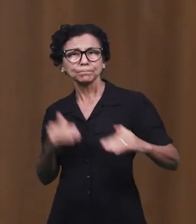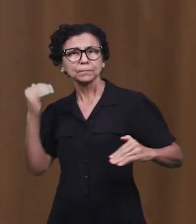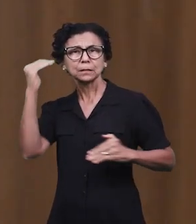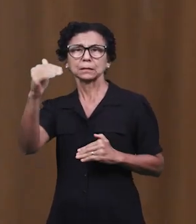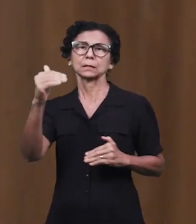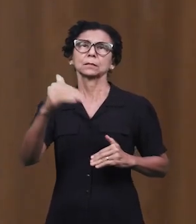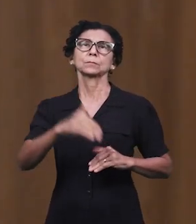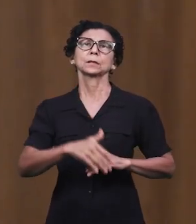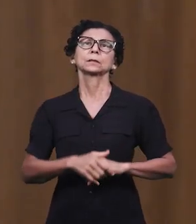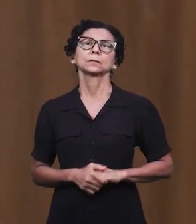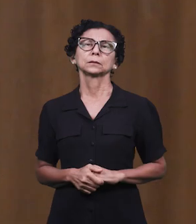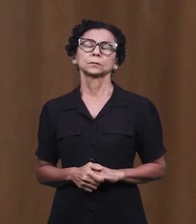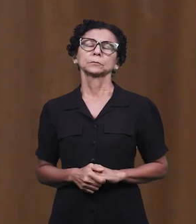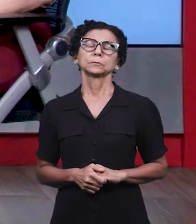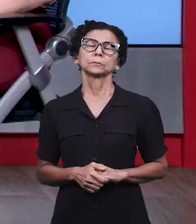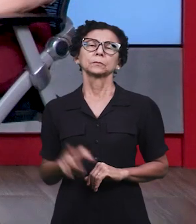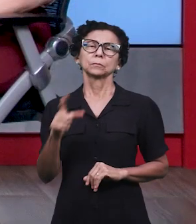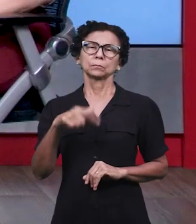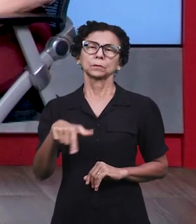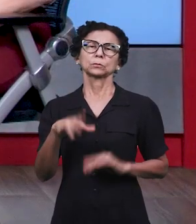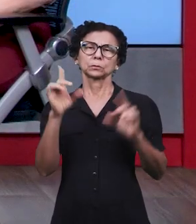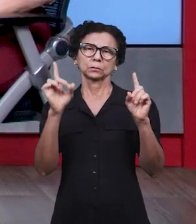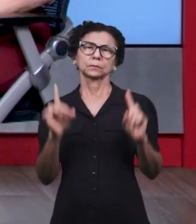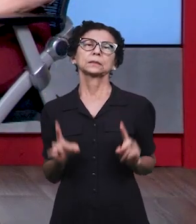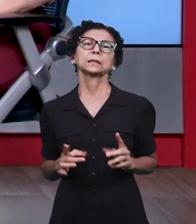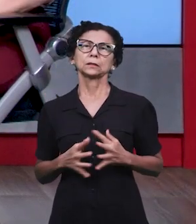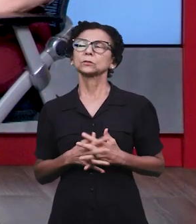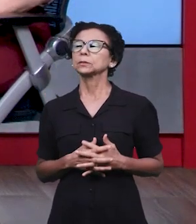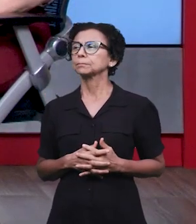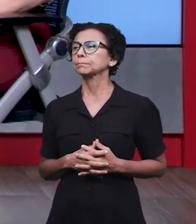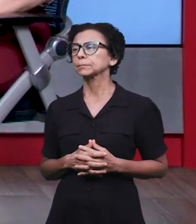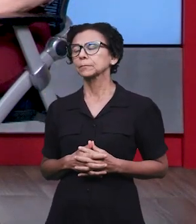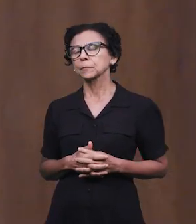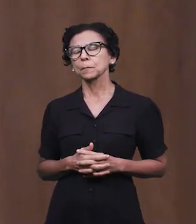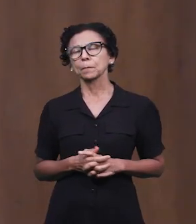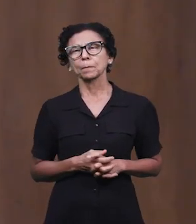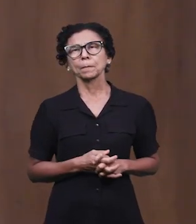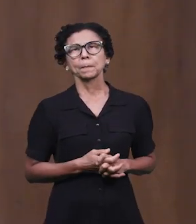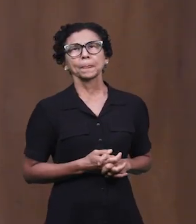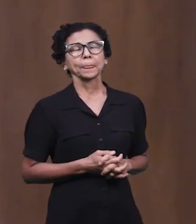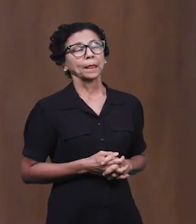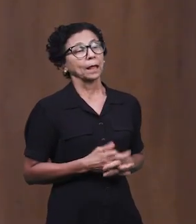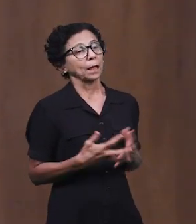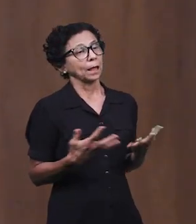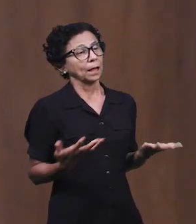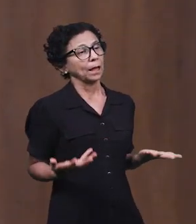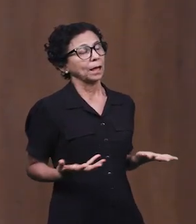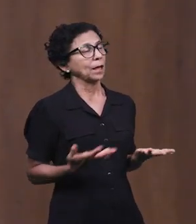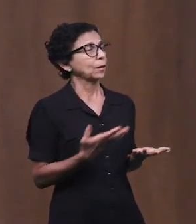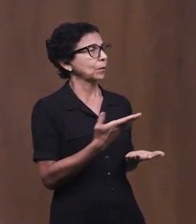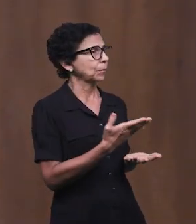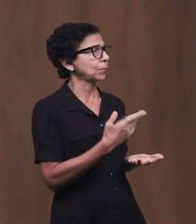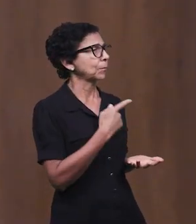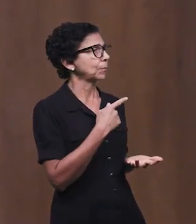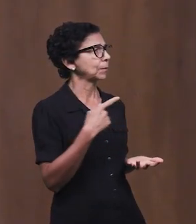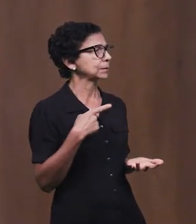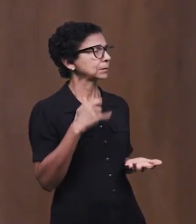né? Para todas as pessoas com deficiência. Isso mesmo. Bom, pastor